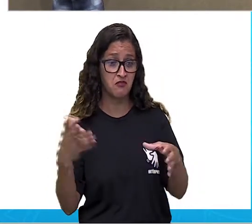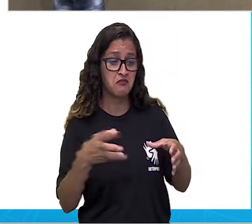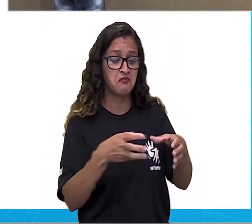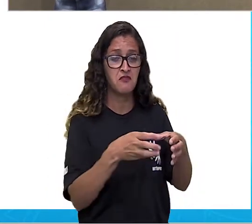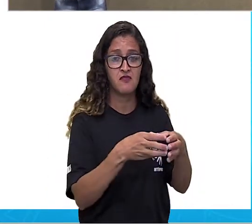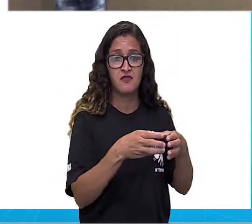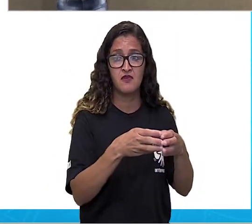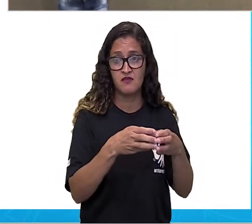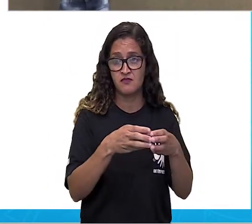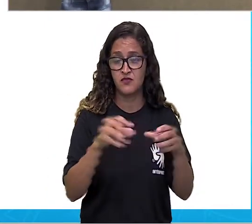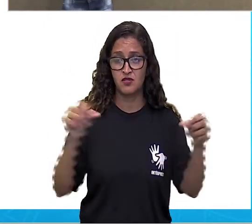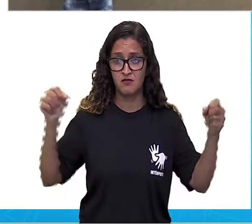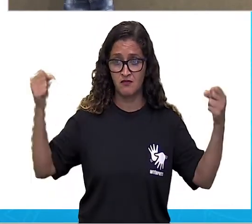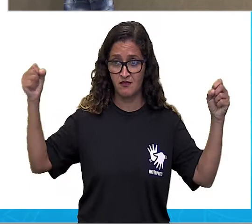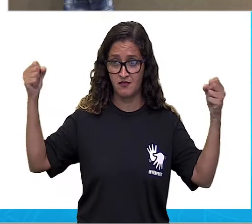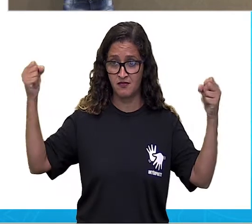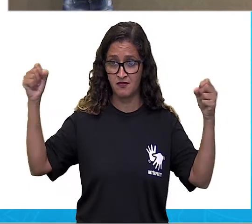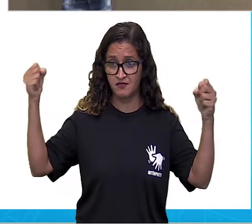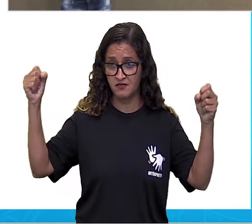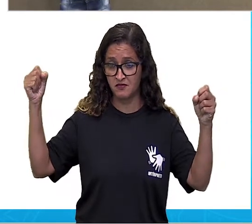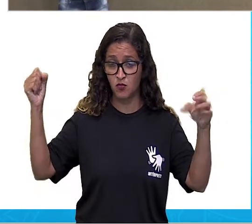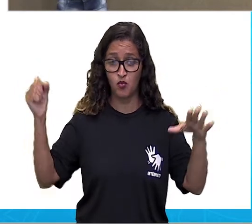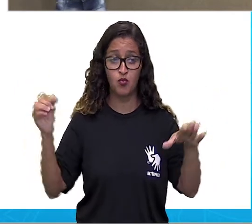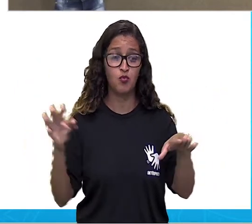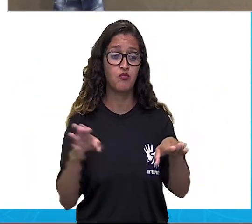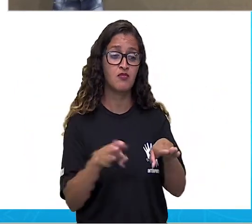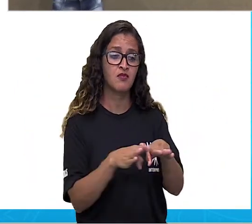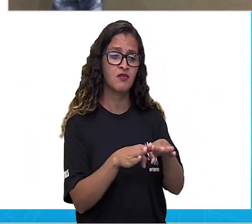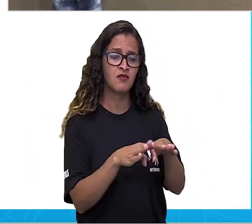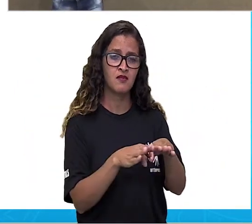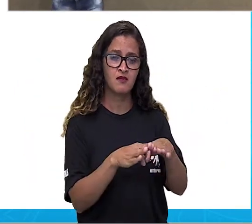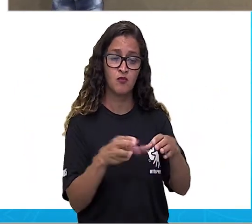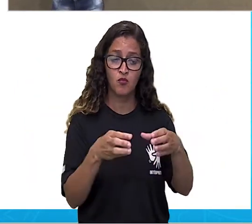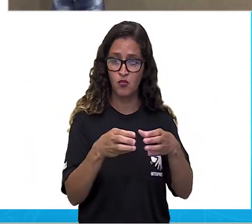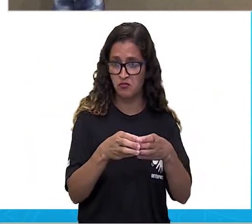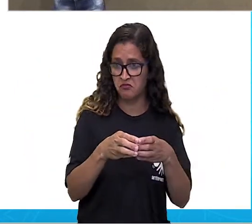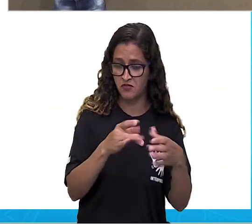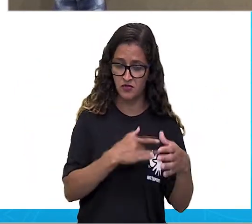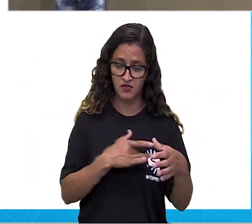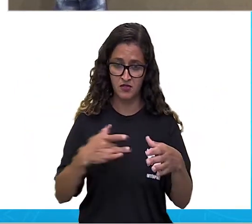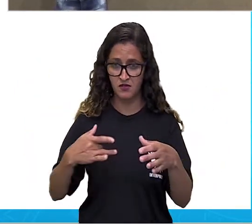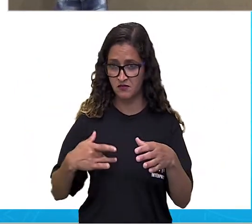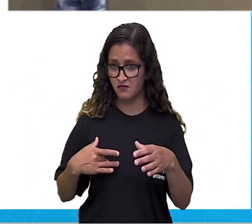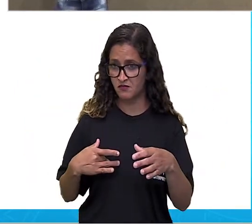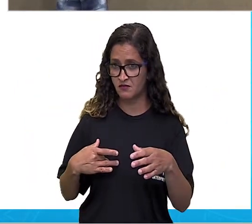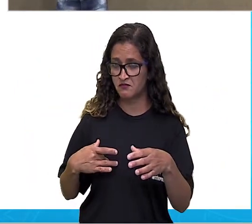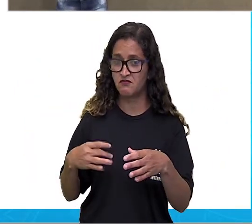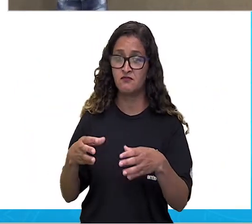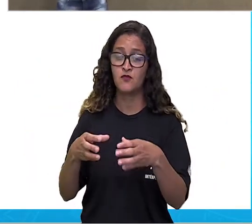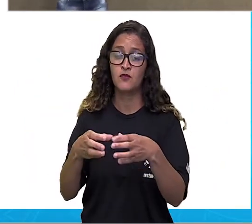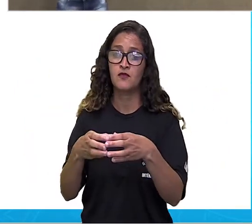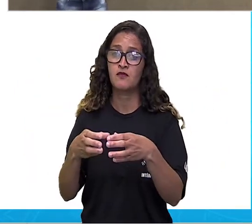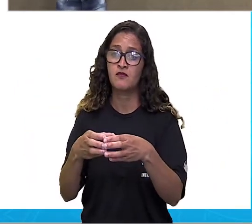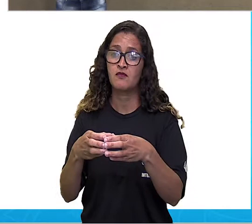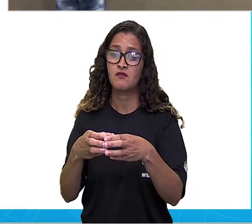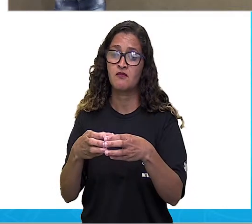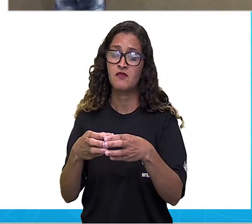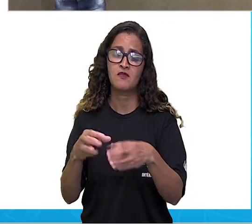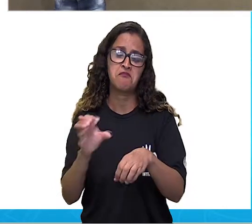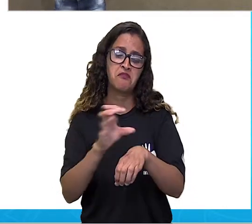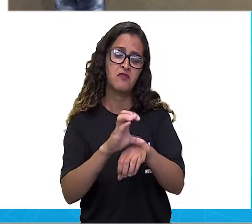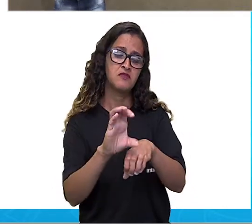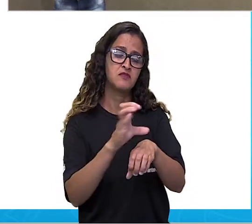um grupo da questão da saúde, ou é um grupo, né, de um cursinho que